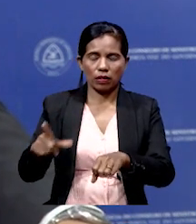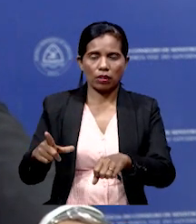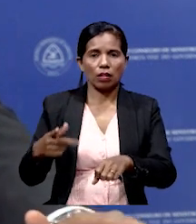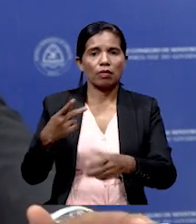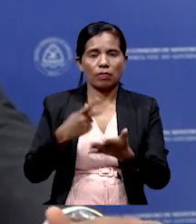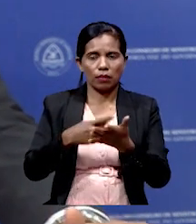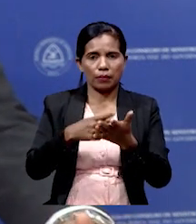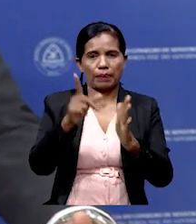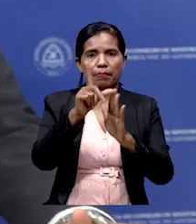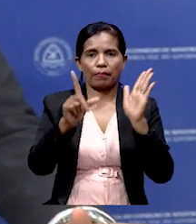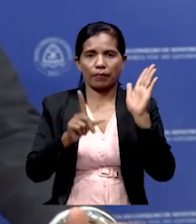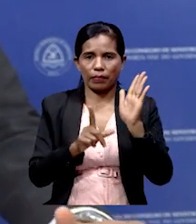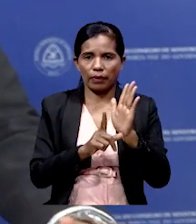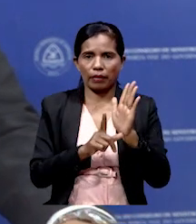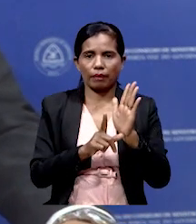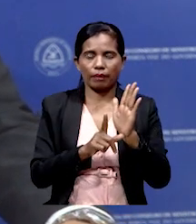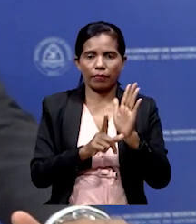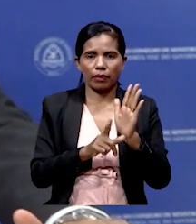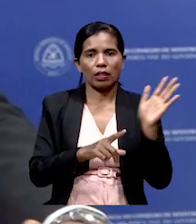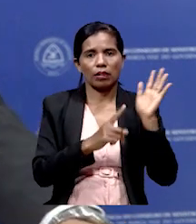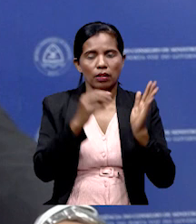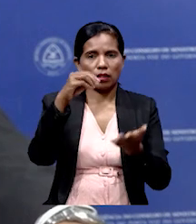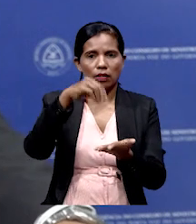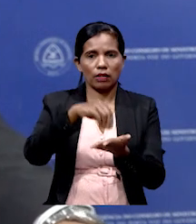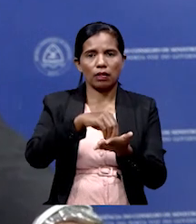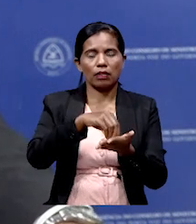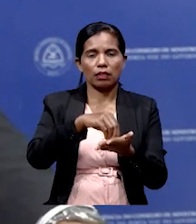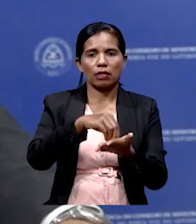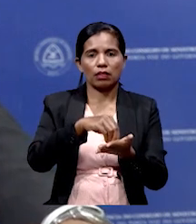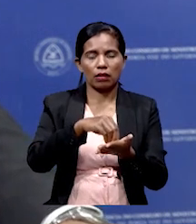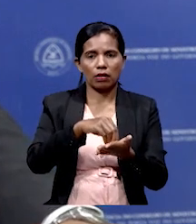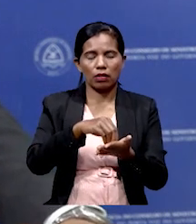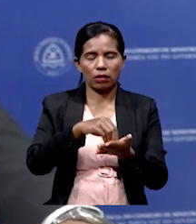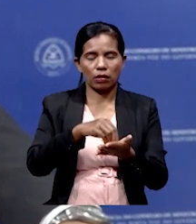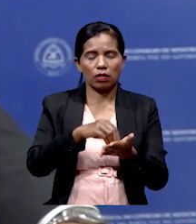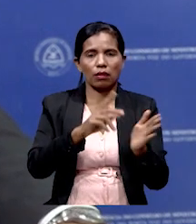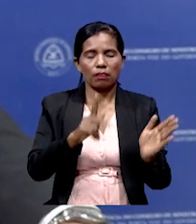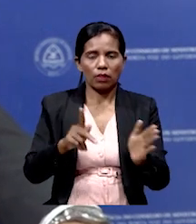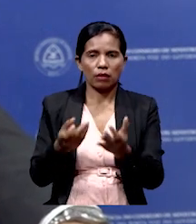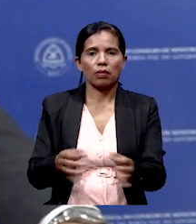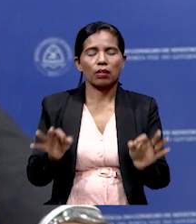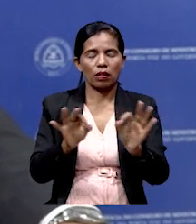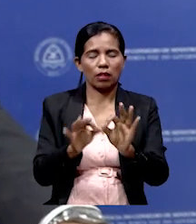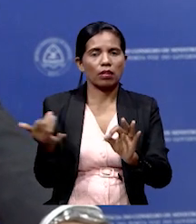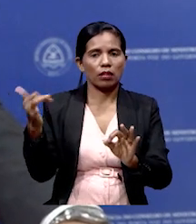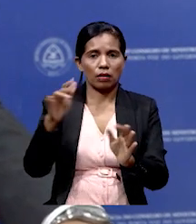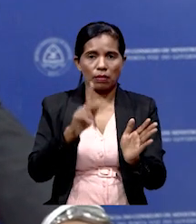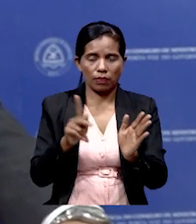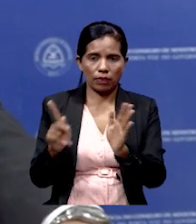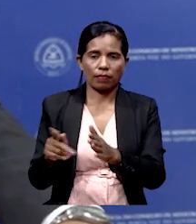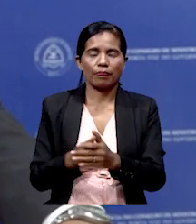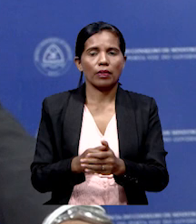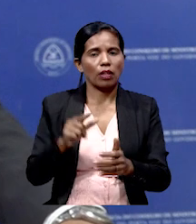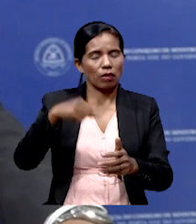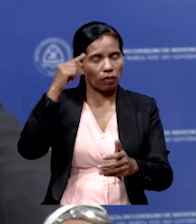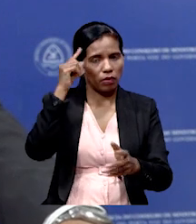IDNB, MACA, RATUR, grandes opções será para plano NIEN. Opção plano estratégia, nebe governo